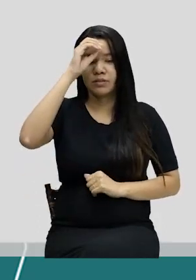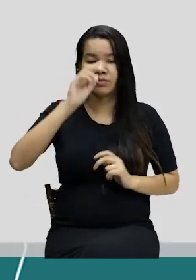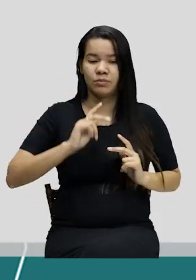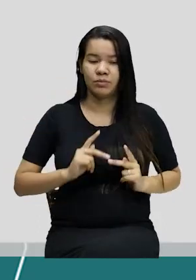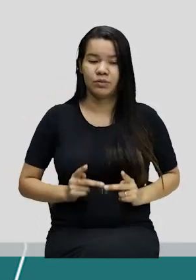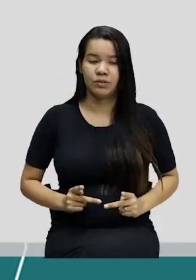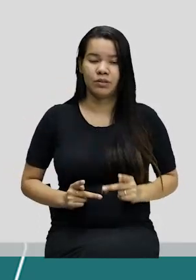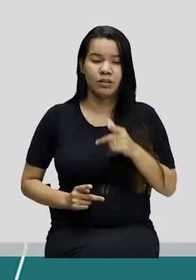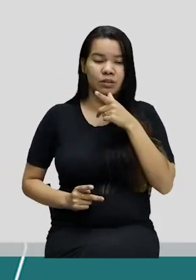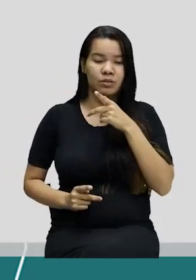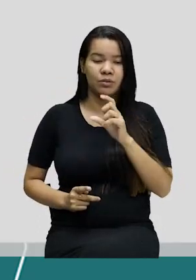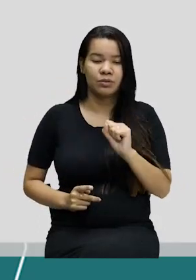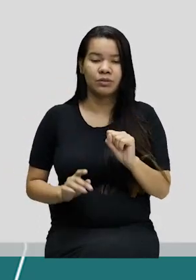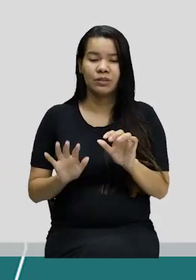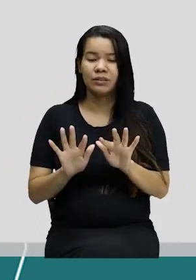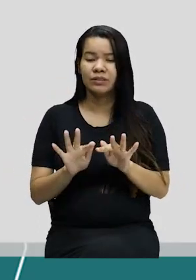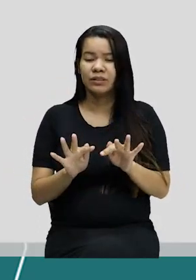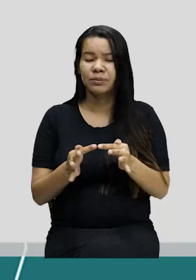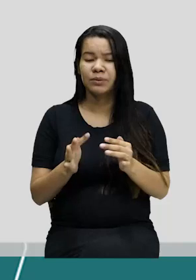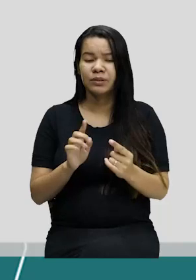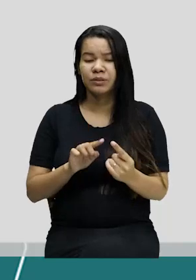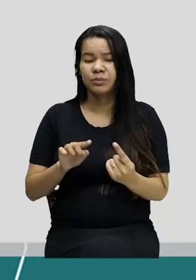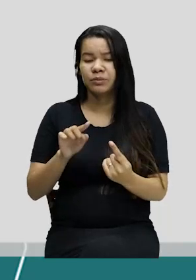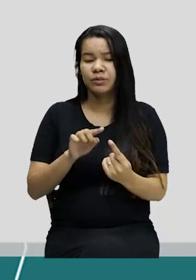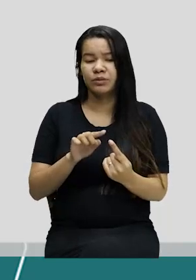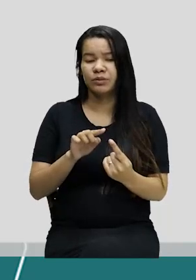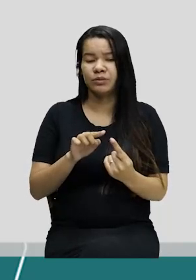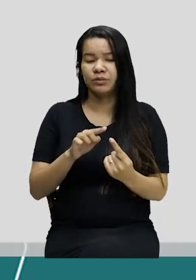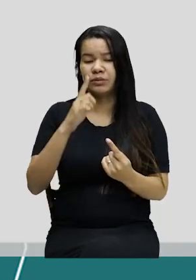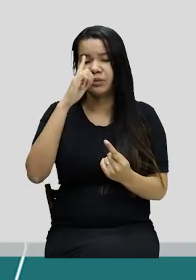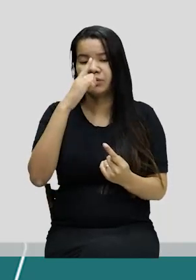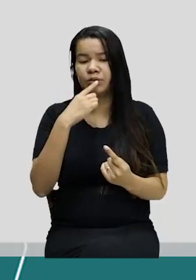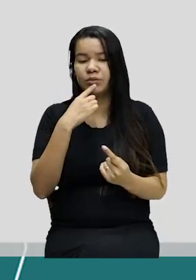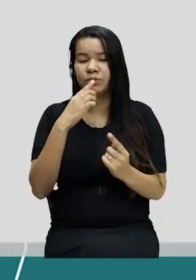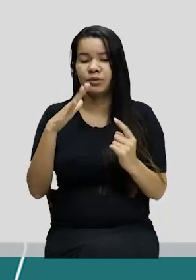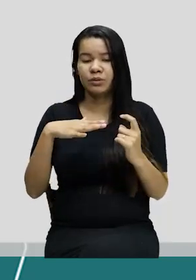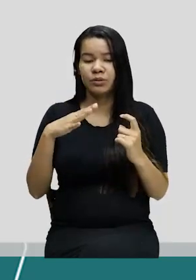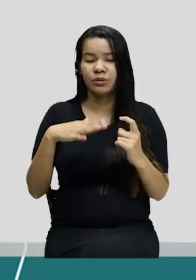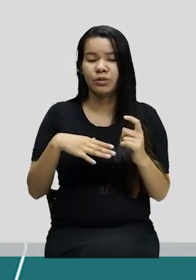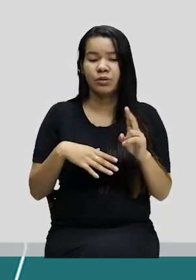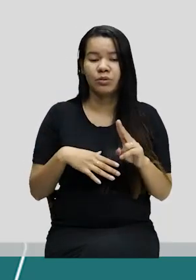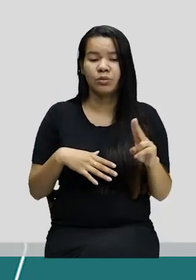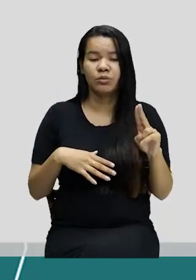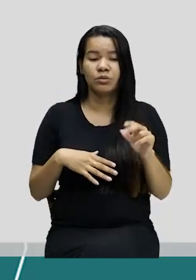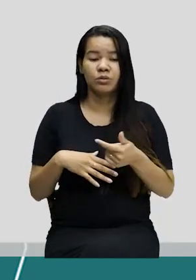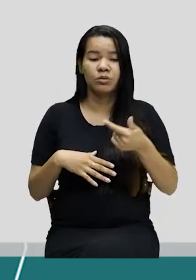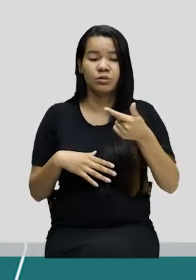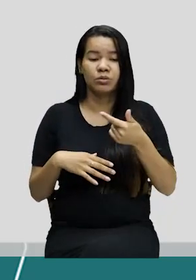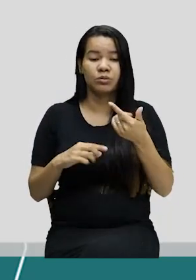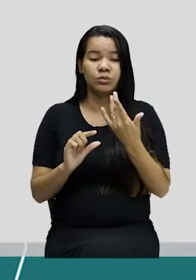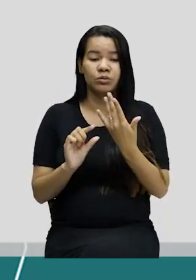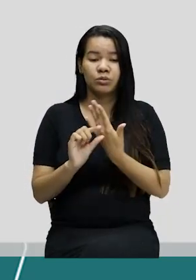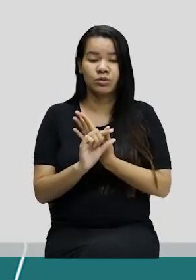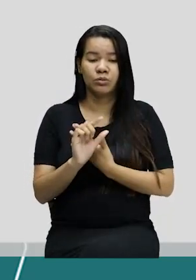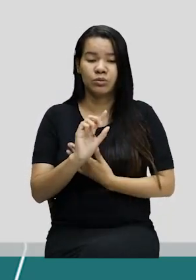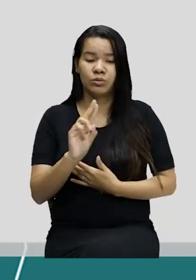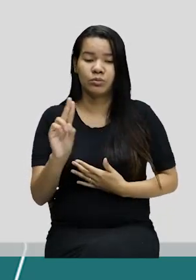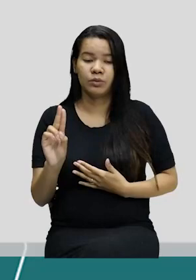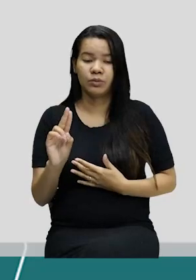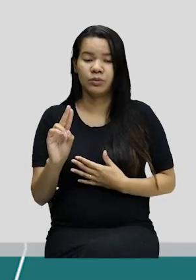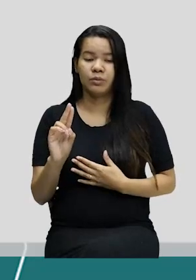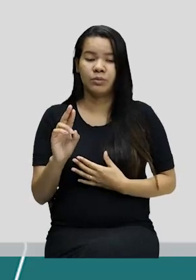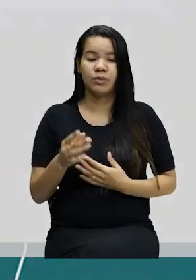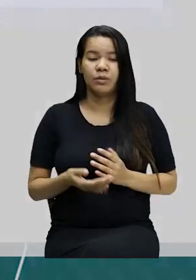linguagem simples e objetiva, figuras mitológicas, uso de pseudônimos, preferência por sonetos